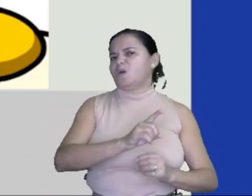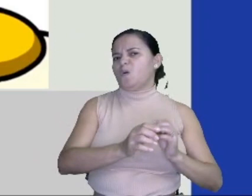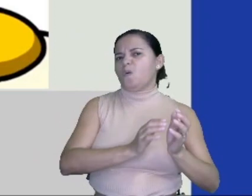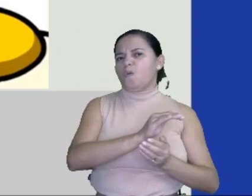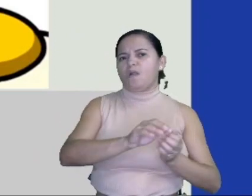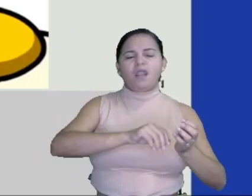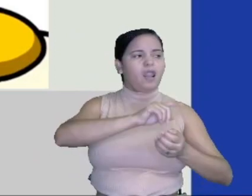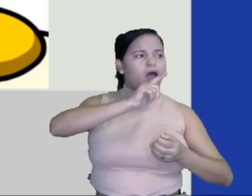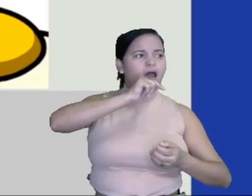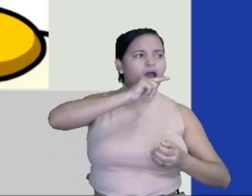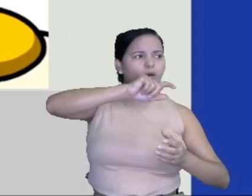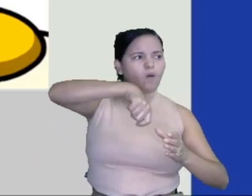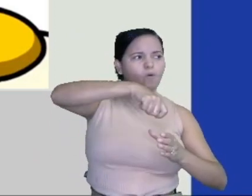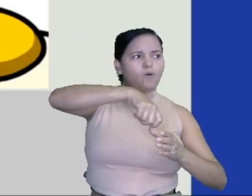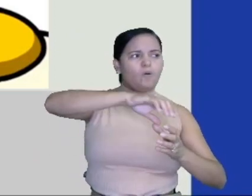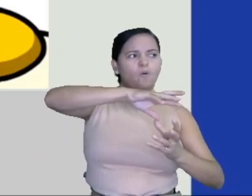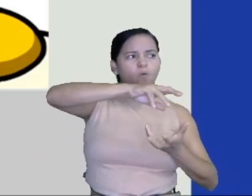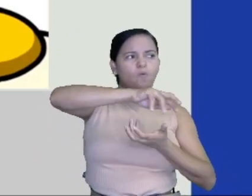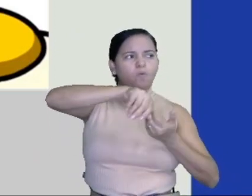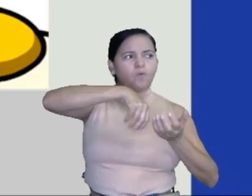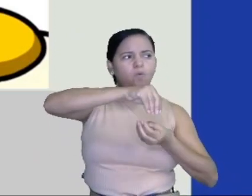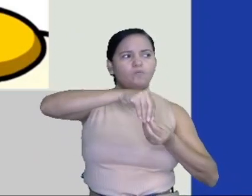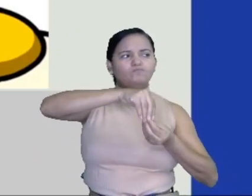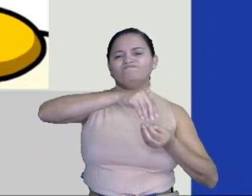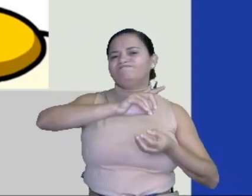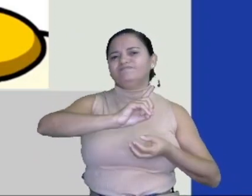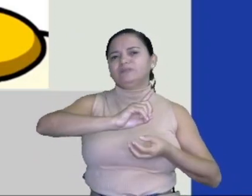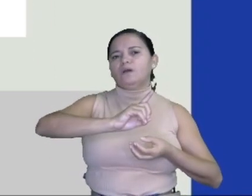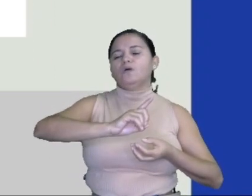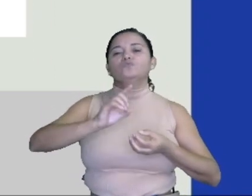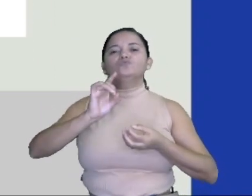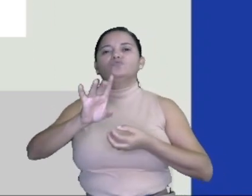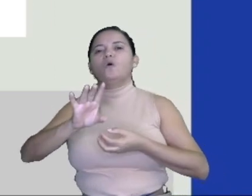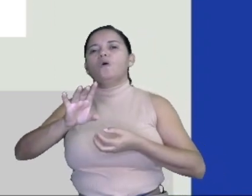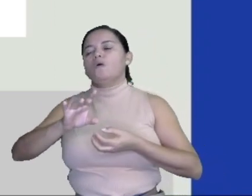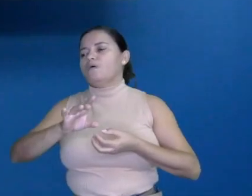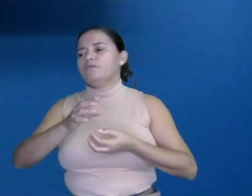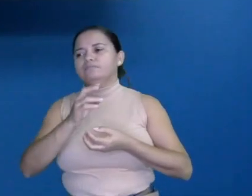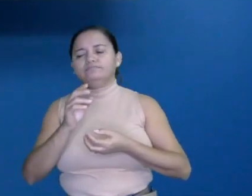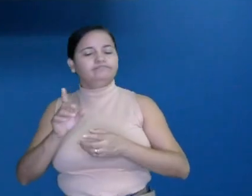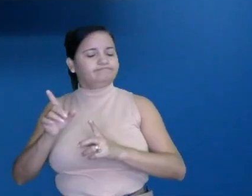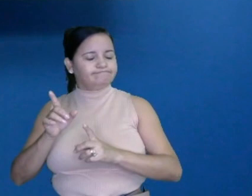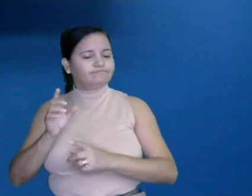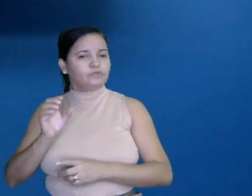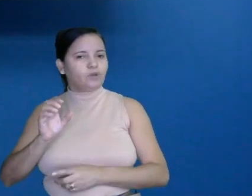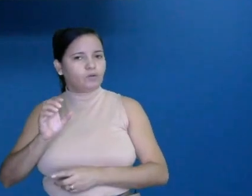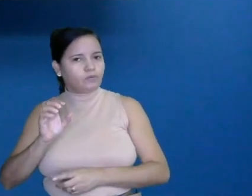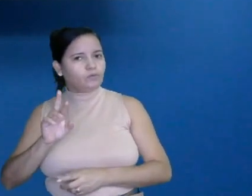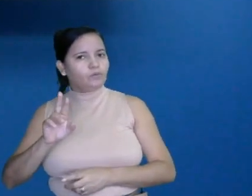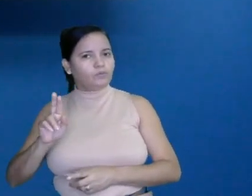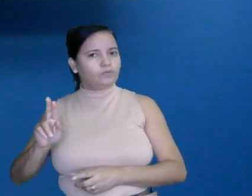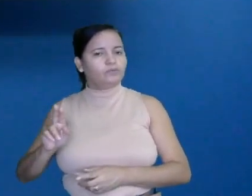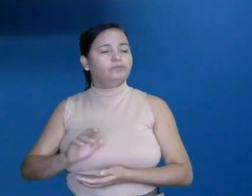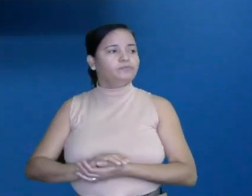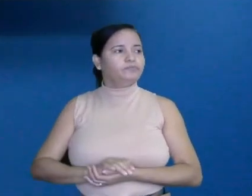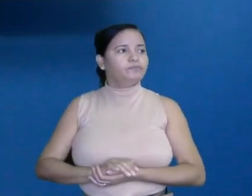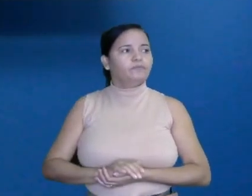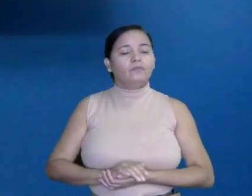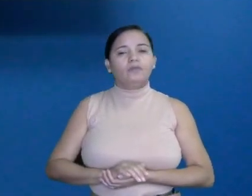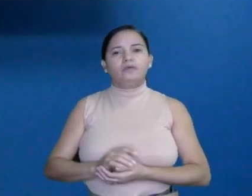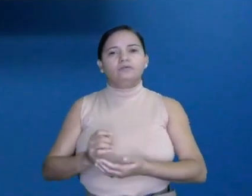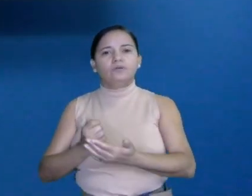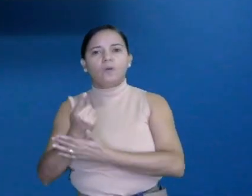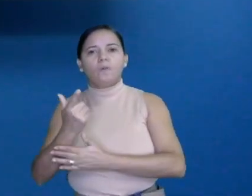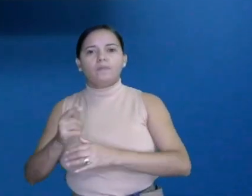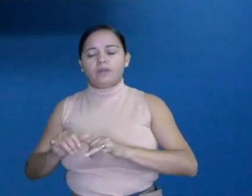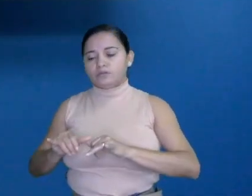lavar. Apenas devemos lavar os alimentos que comemos cru, ok, gente? E na hora de comprar no mercado